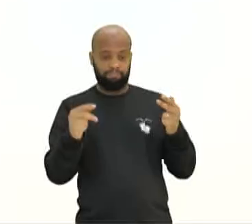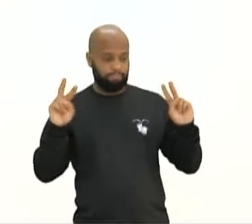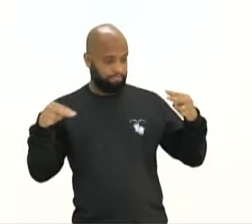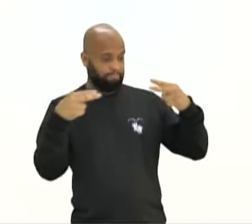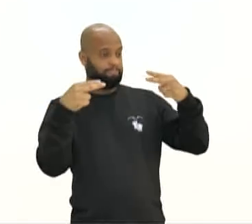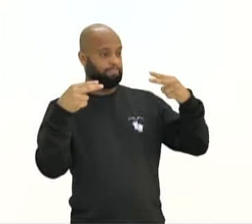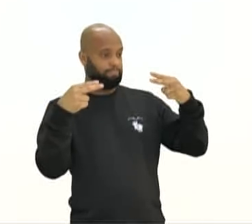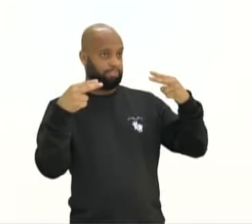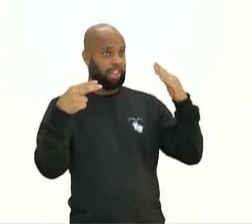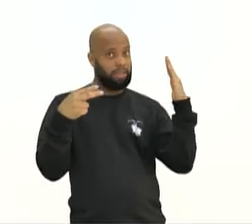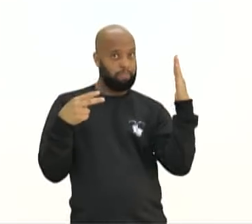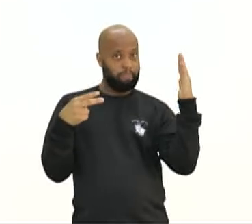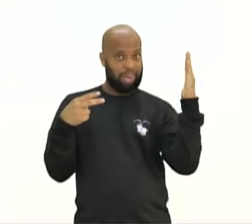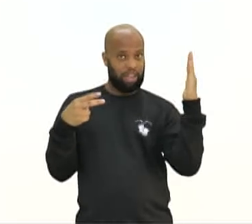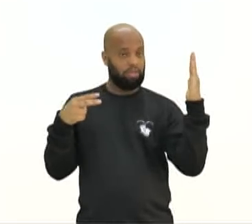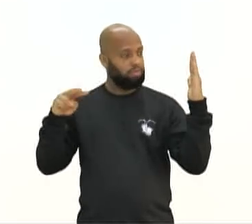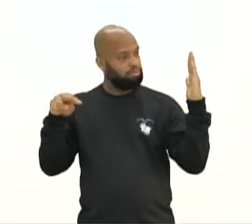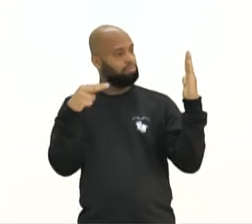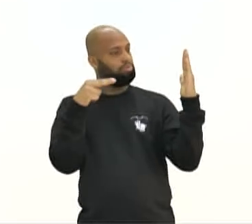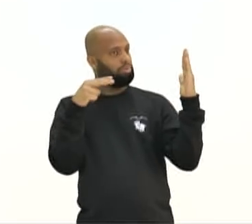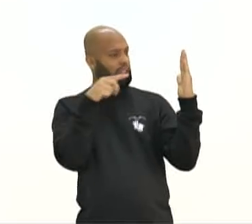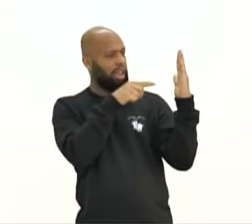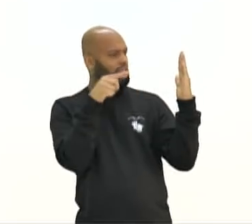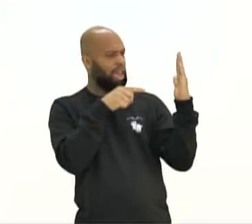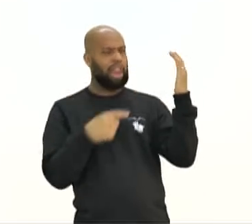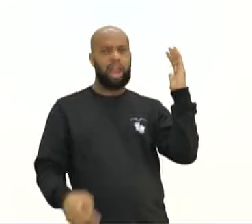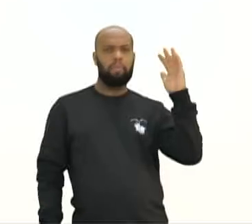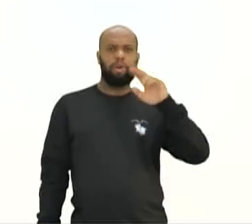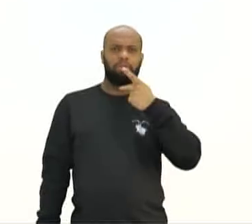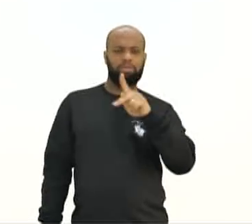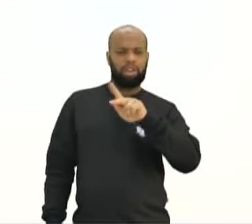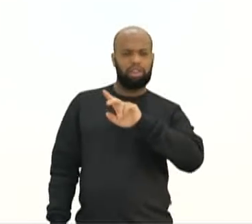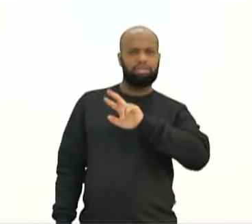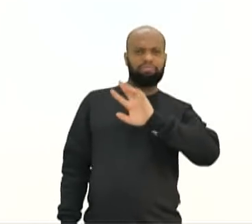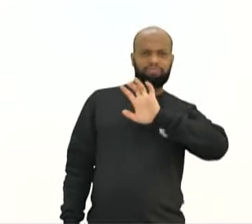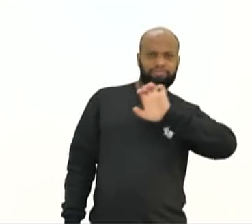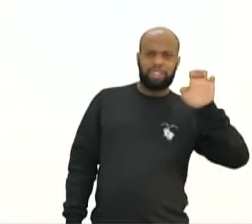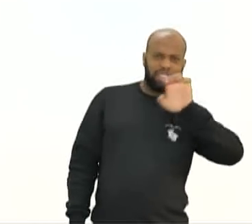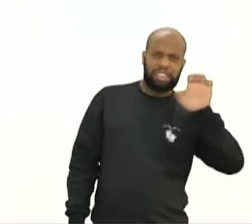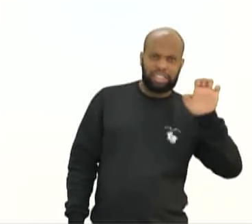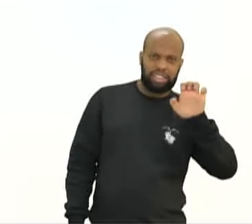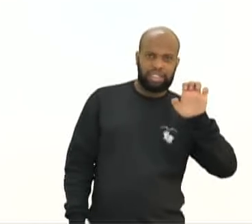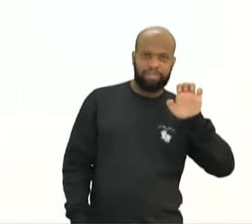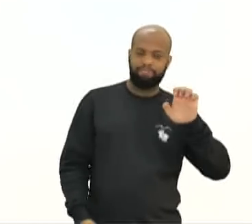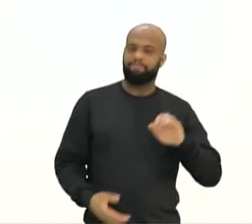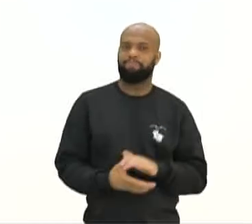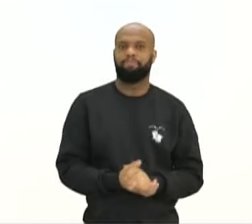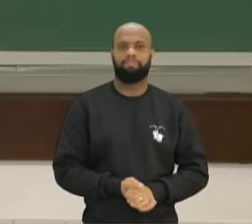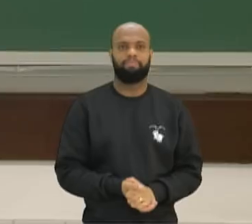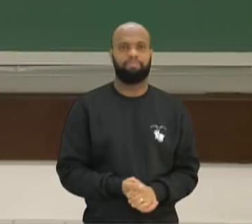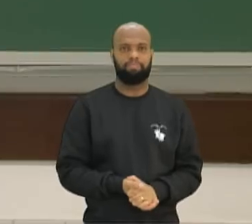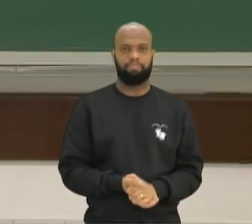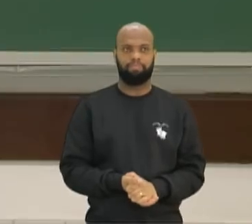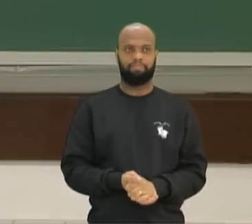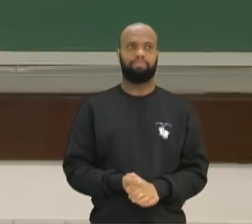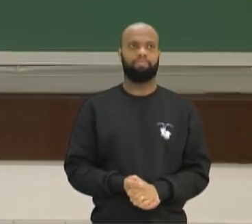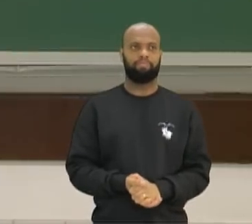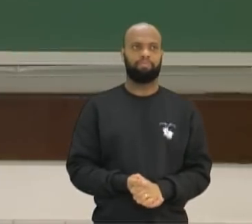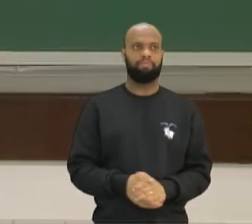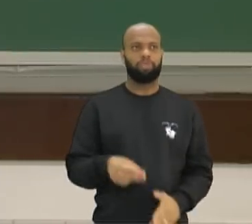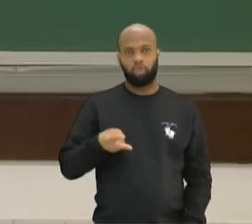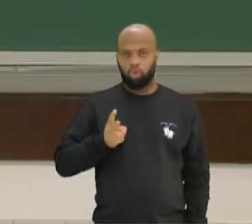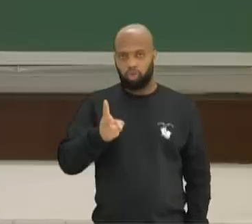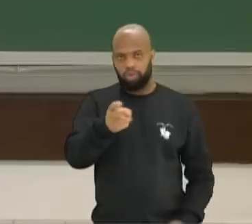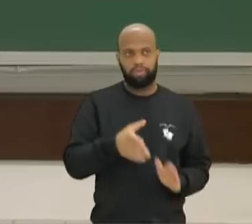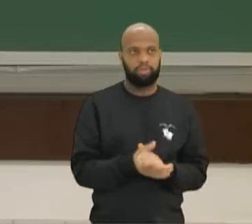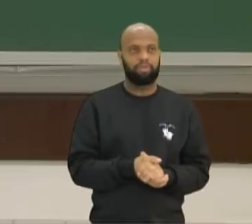espelho, mas ela observa que a outra é canhota. Então, elas são iguais, mas elas não são idênticas.